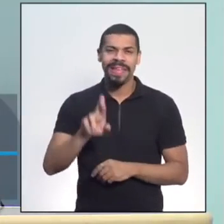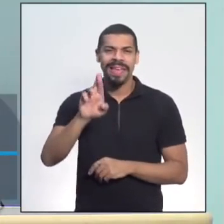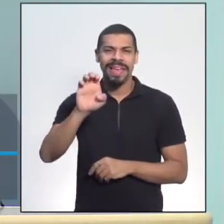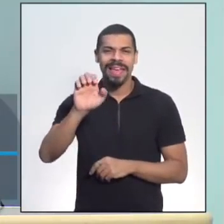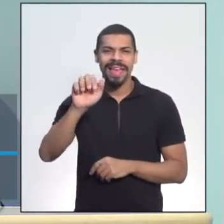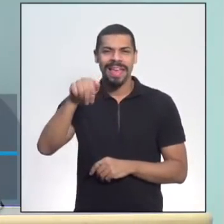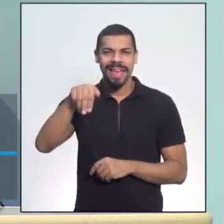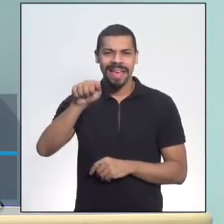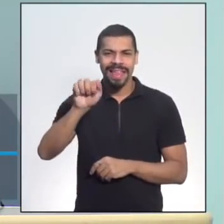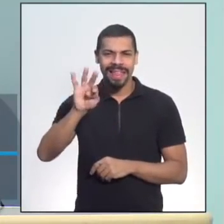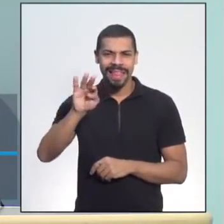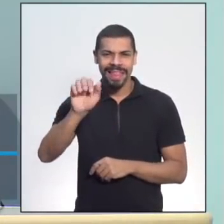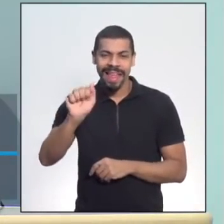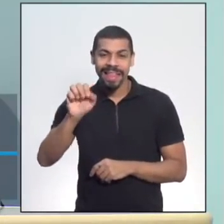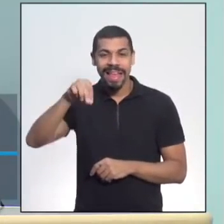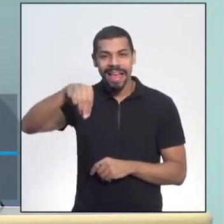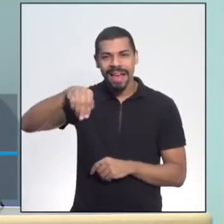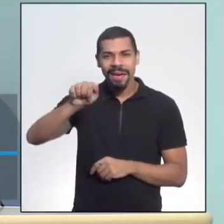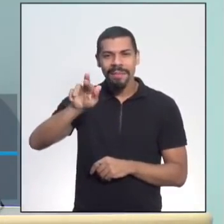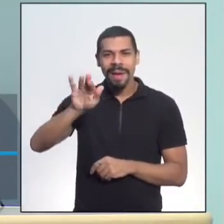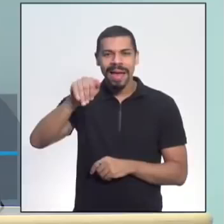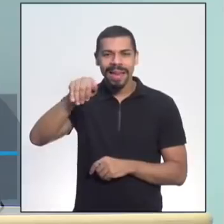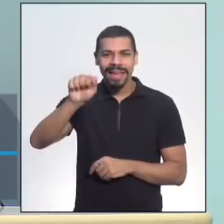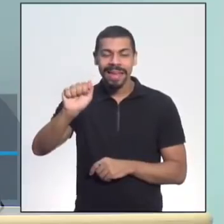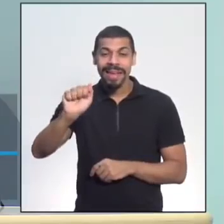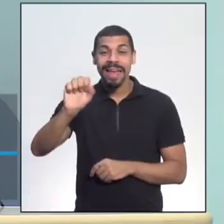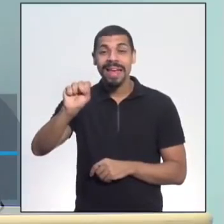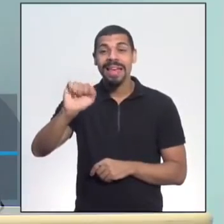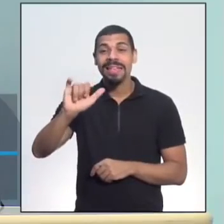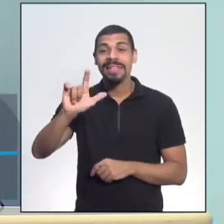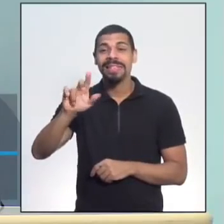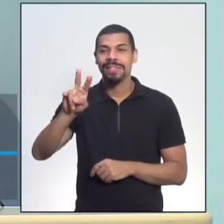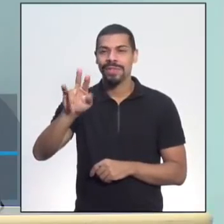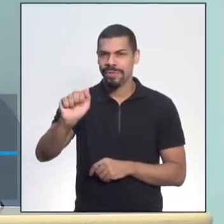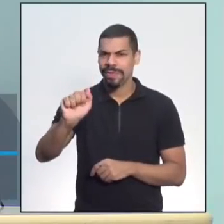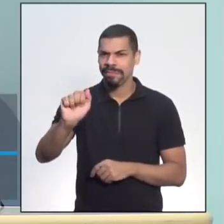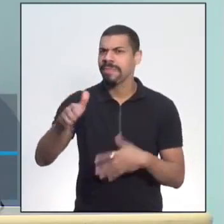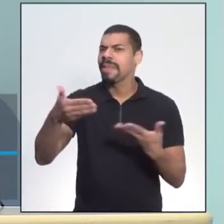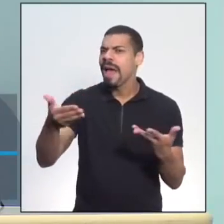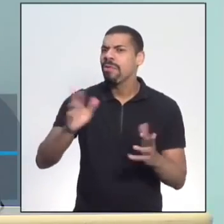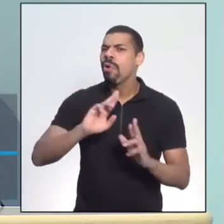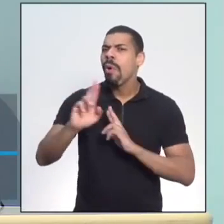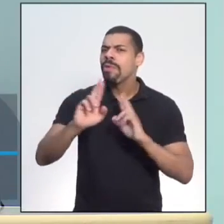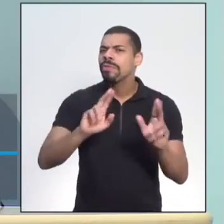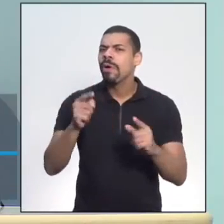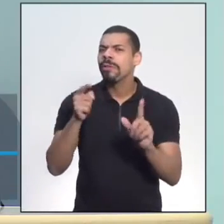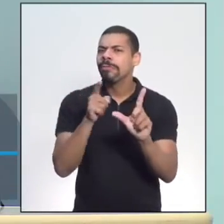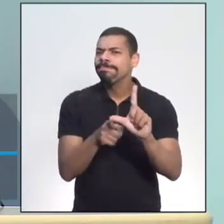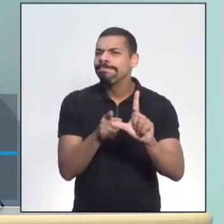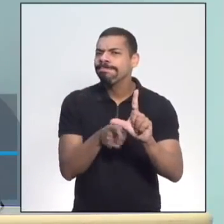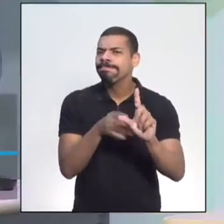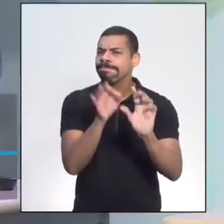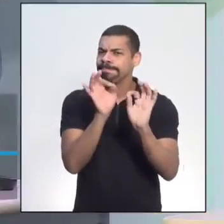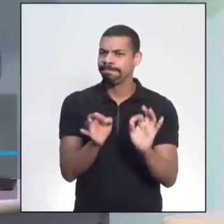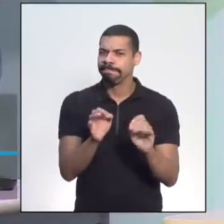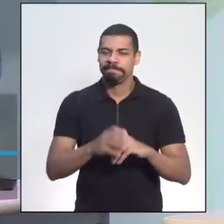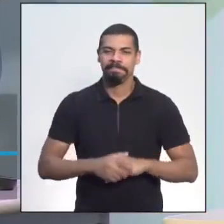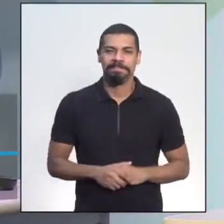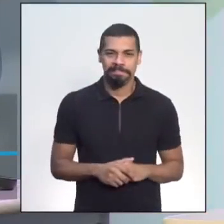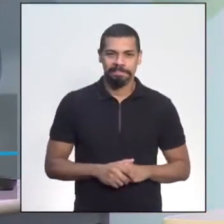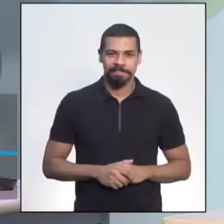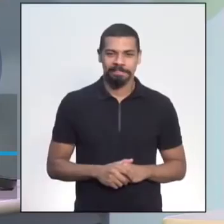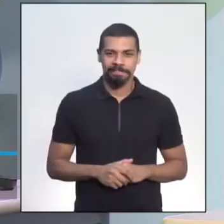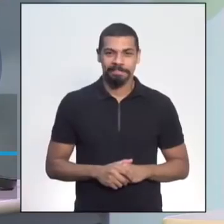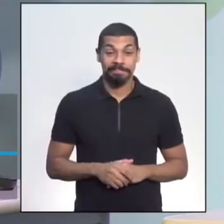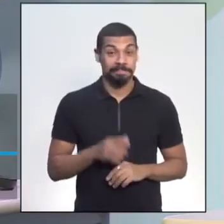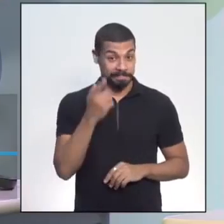Renata, Mariana, Márcia e Silvia. E aí, professora Roberta, qual é a alternativa correta, afinal de contas? Bom, vamos lá.